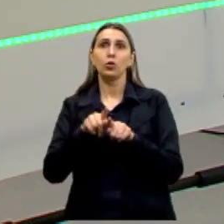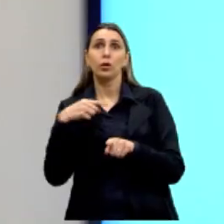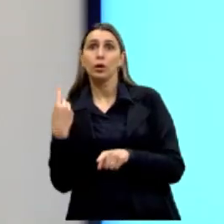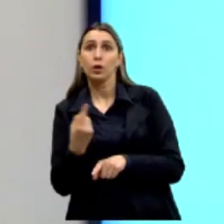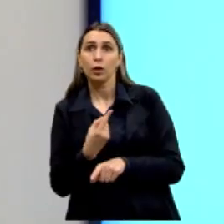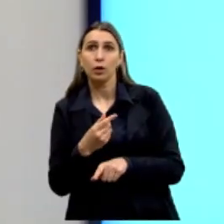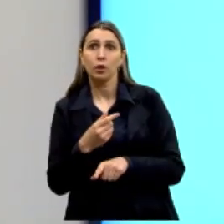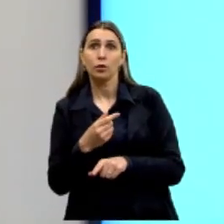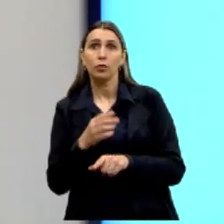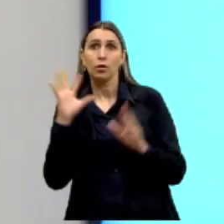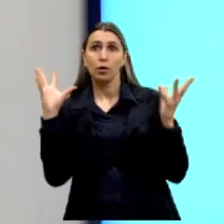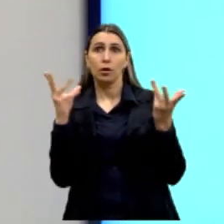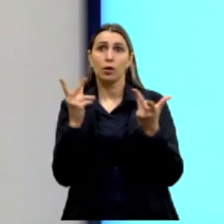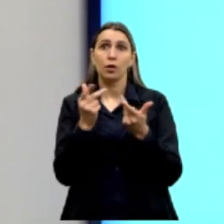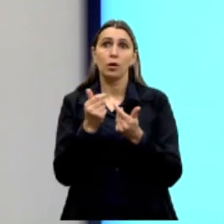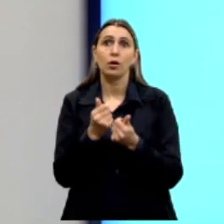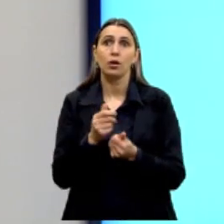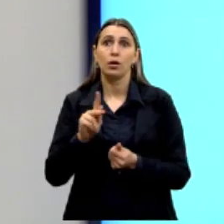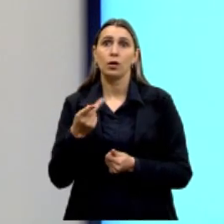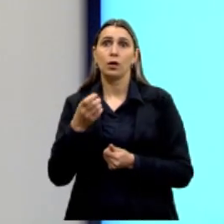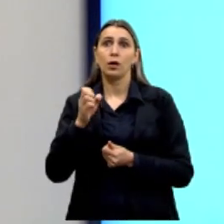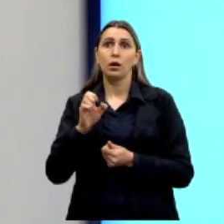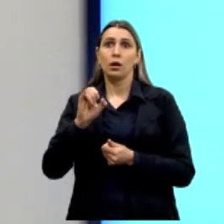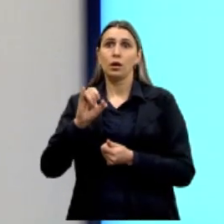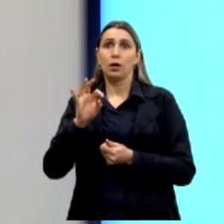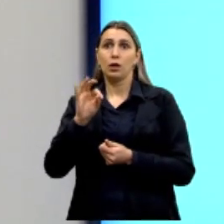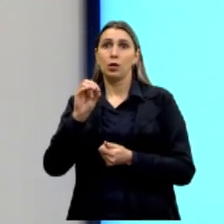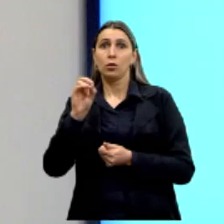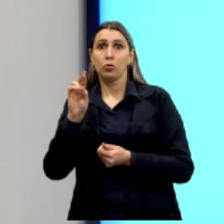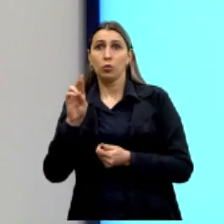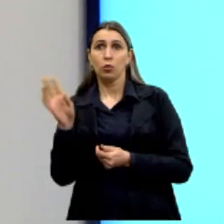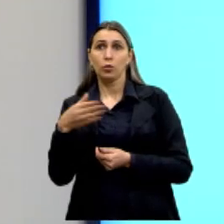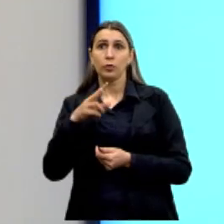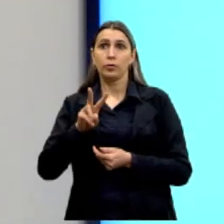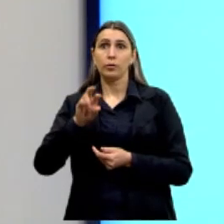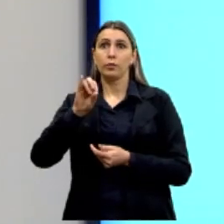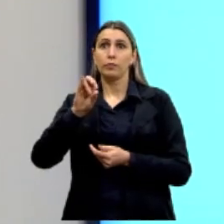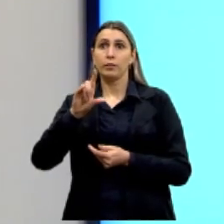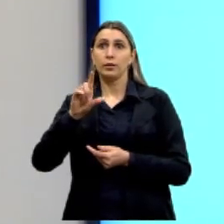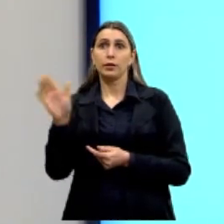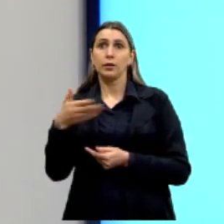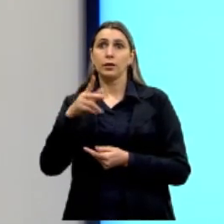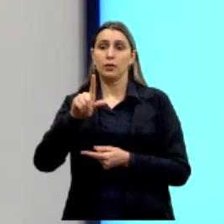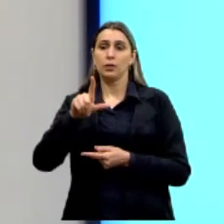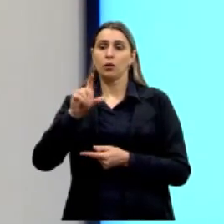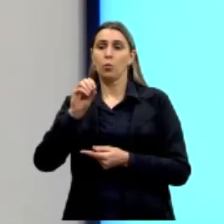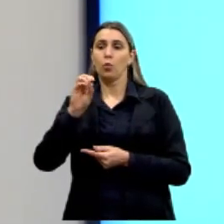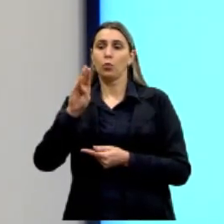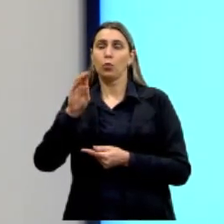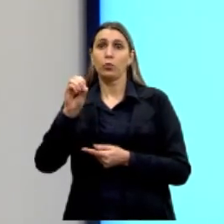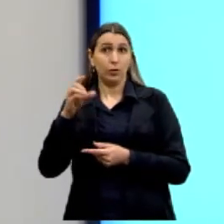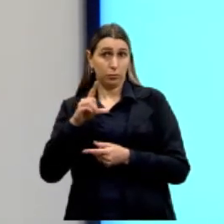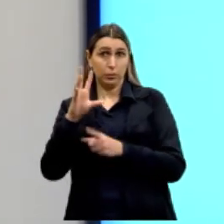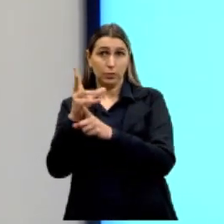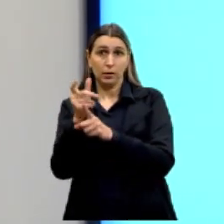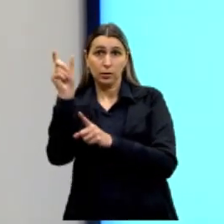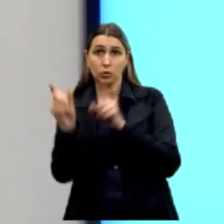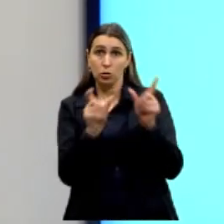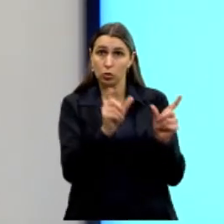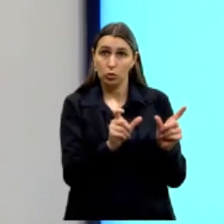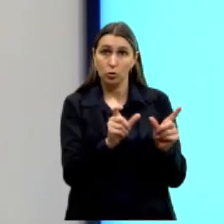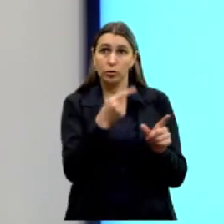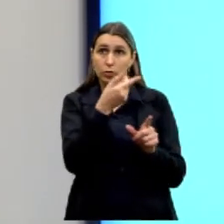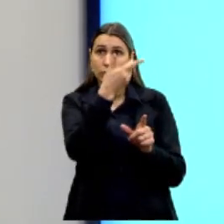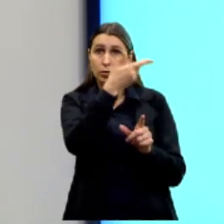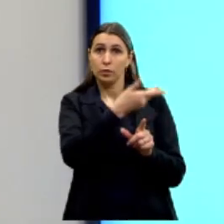sou maravilhoso Heitor villa-lobos ok o Fatos